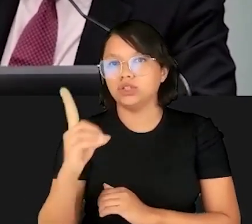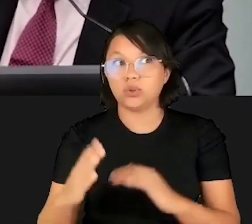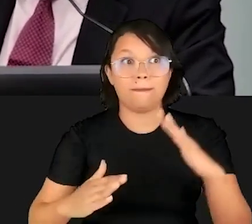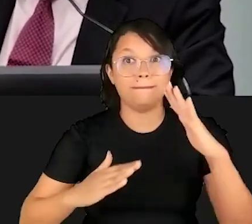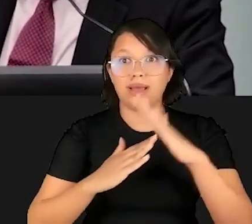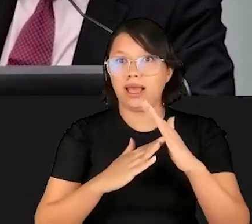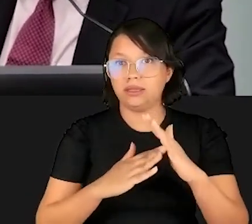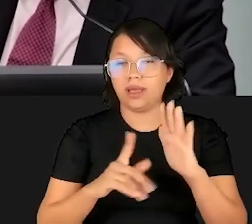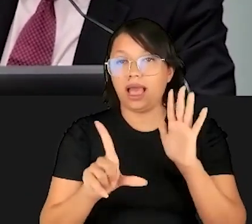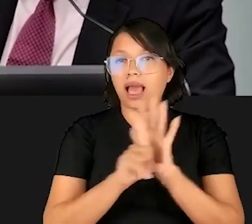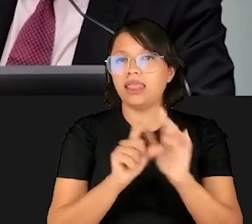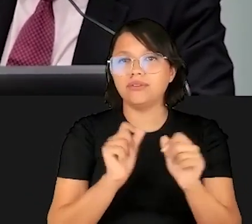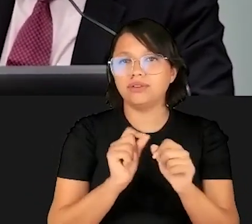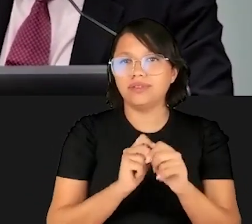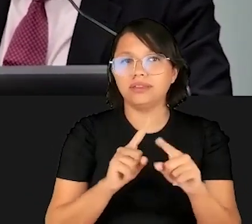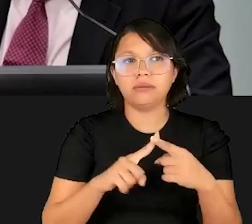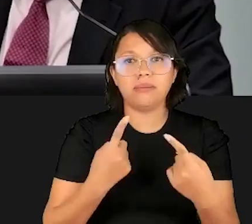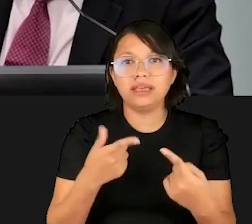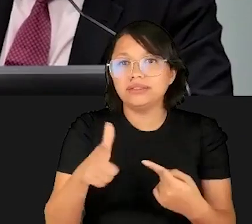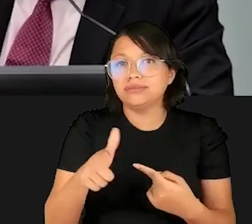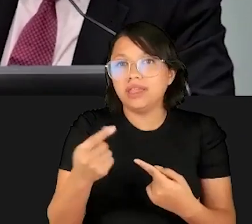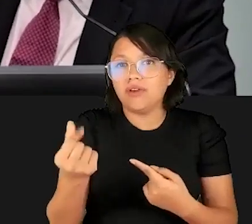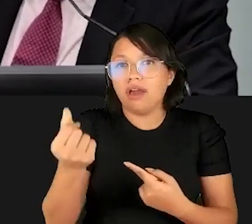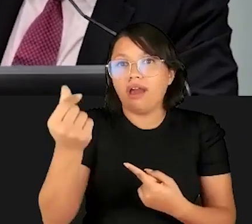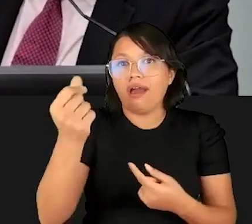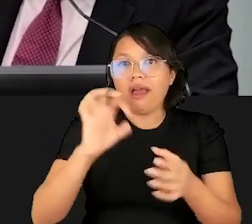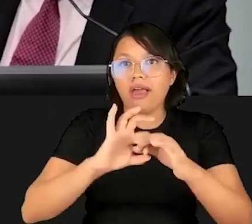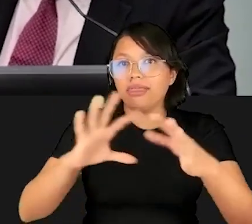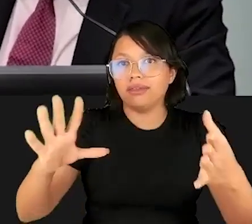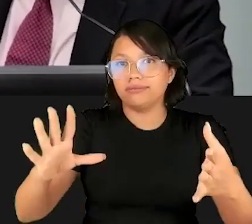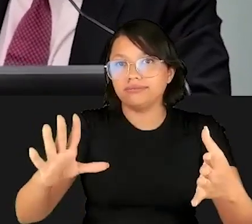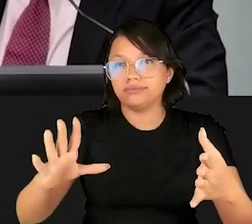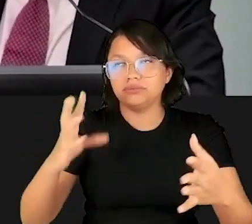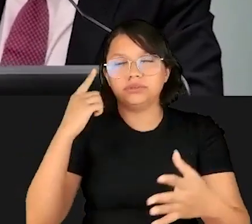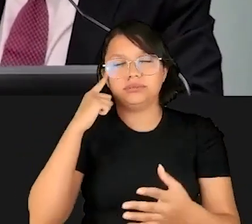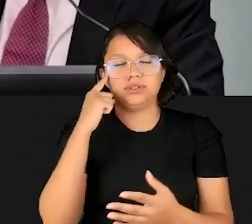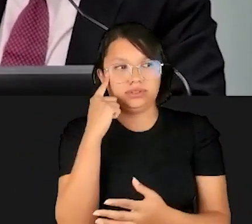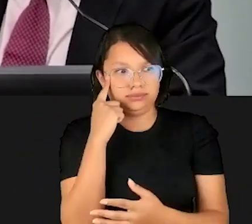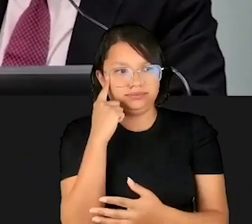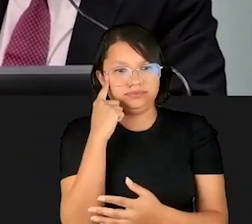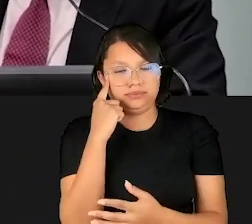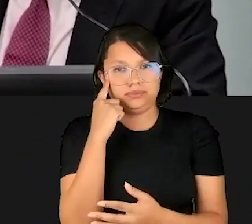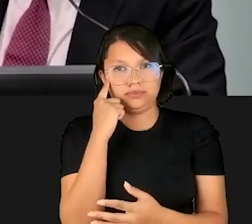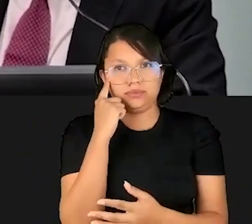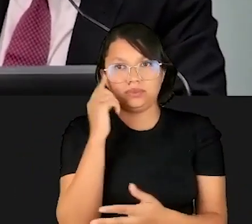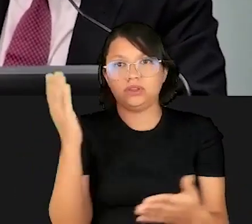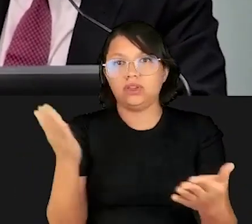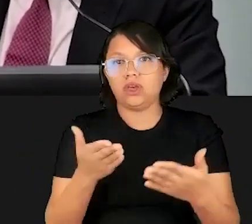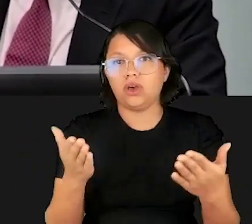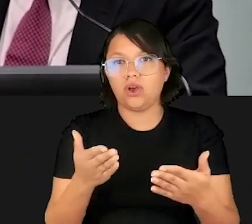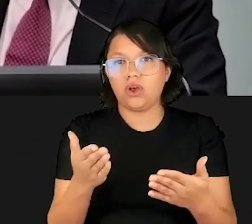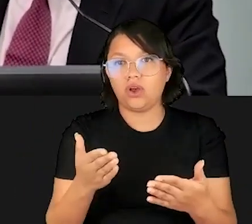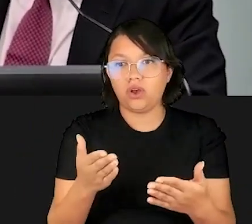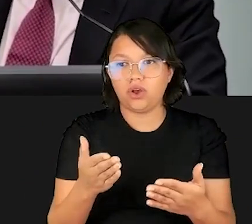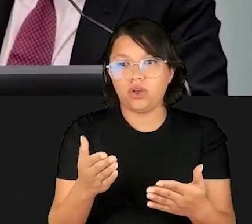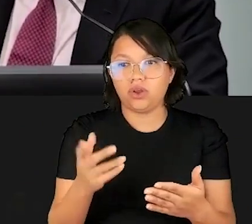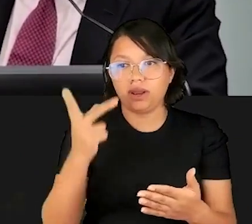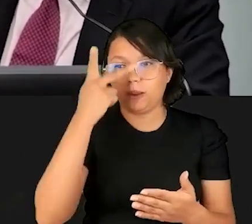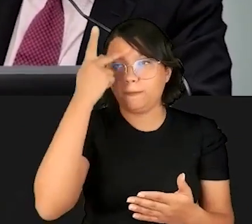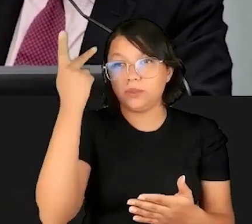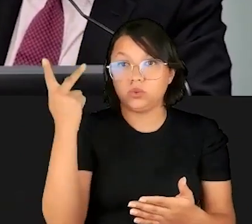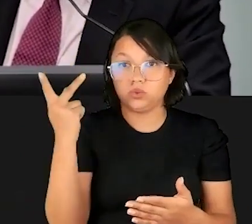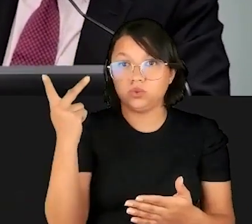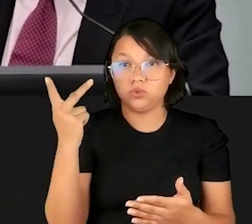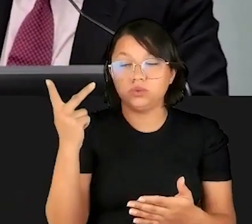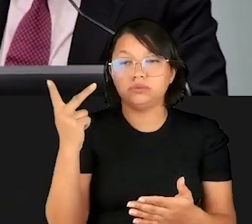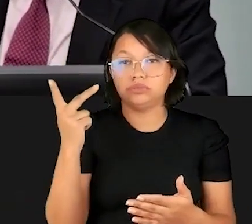foi aumentado em nada o recurso disponível. Então, ou você imagina que o prestador estava em dissídia, que